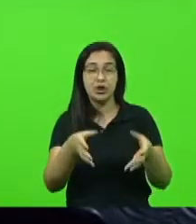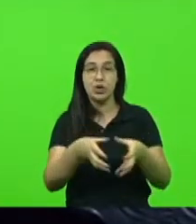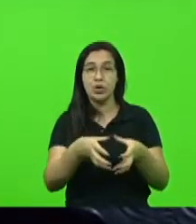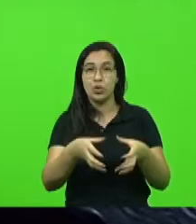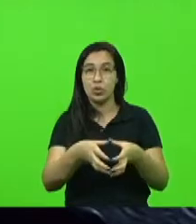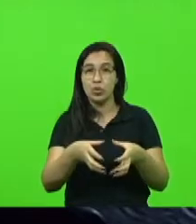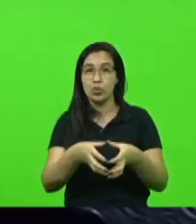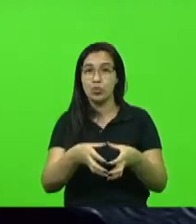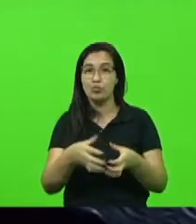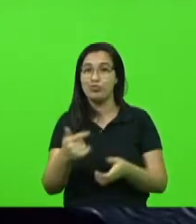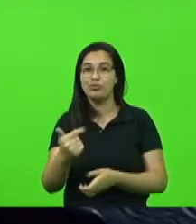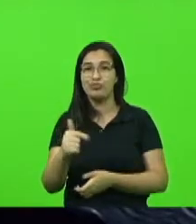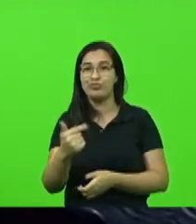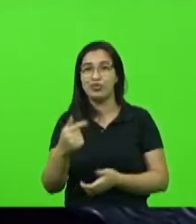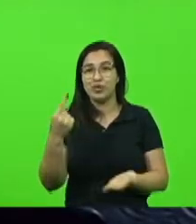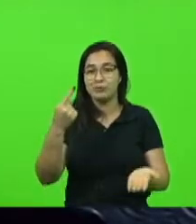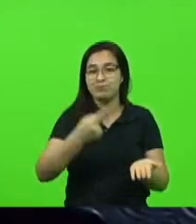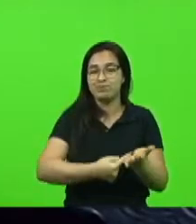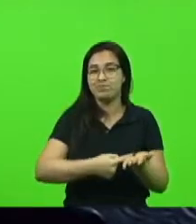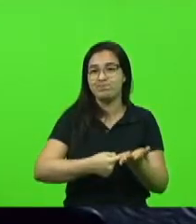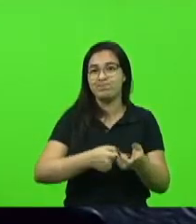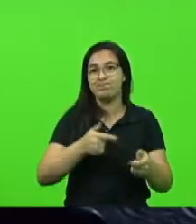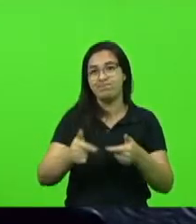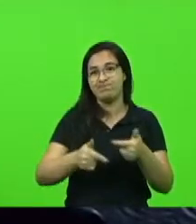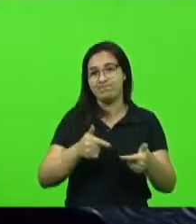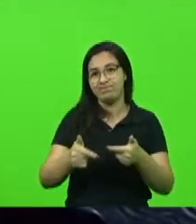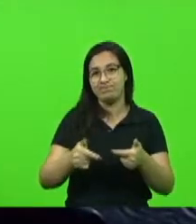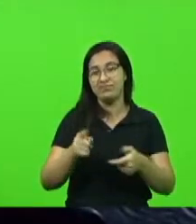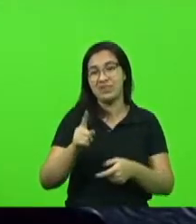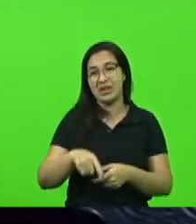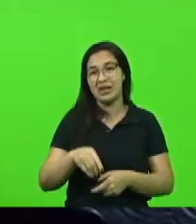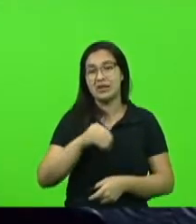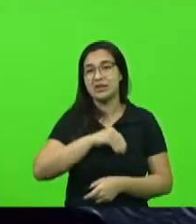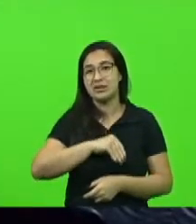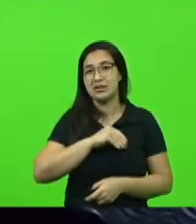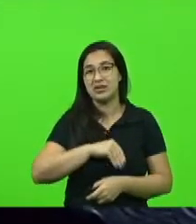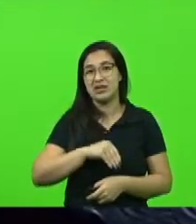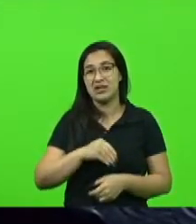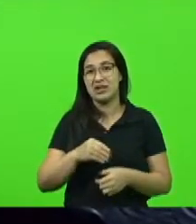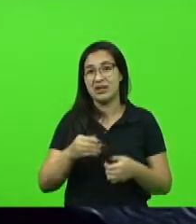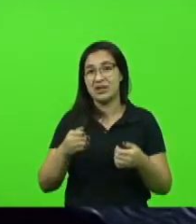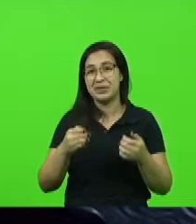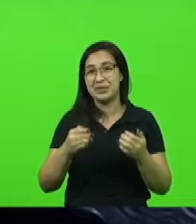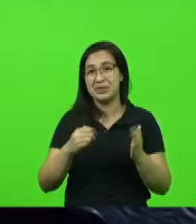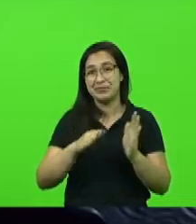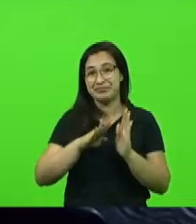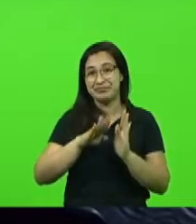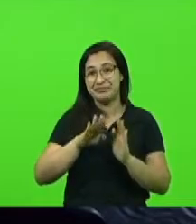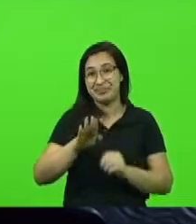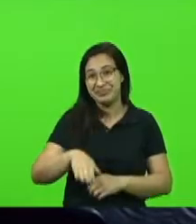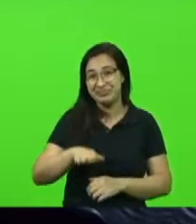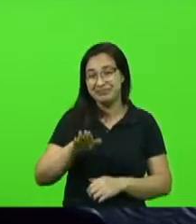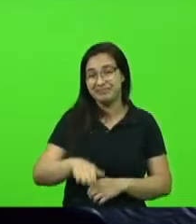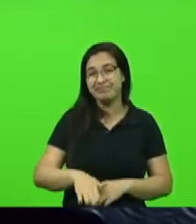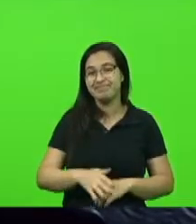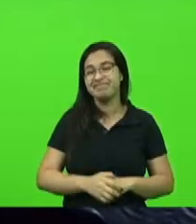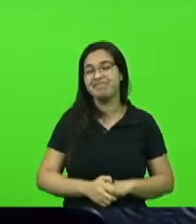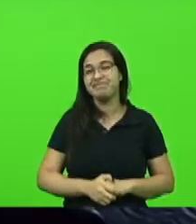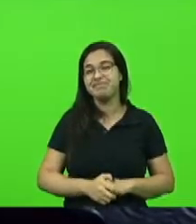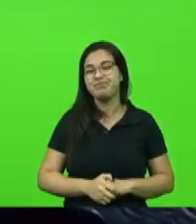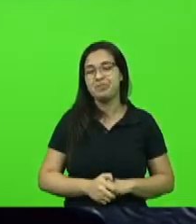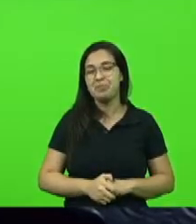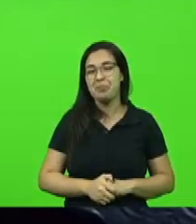coletiva ou um acordo coletivo de trabalho, que são as de salários mais baixos no Estado. Através do piso salarial estadual,